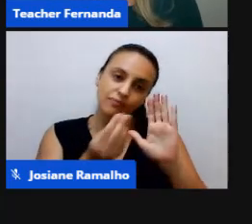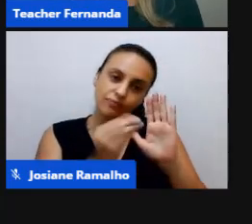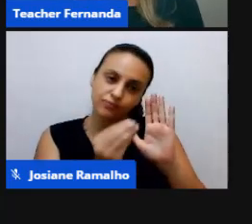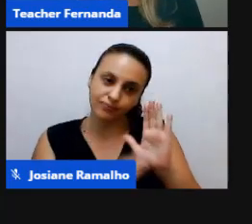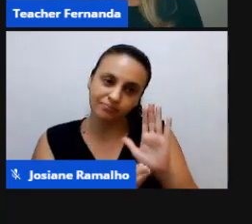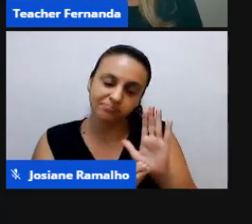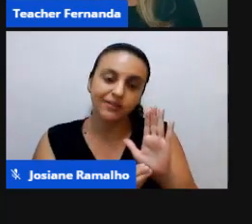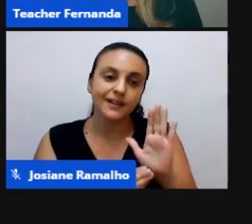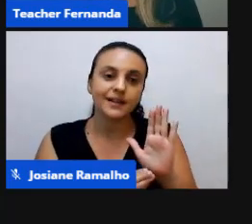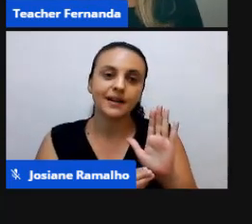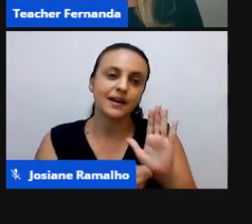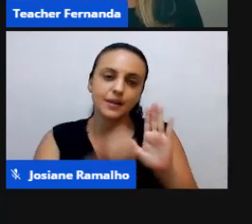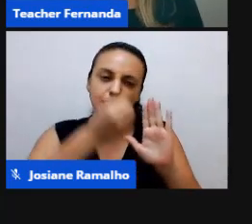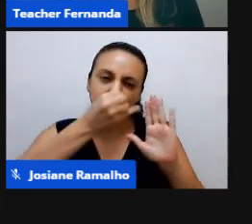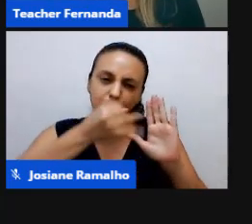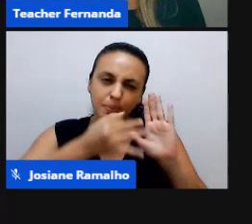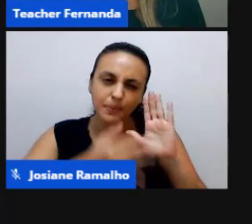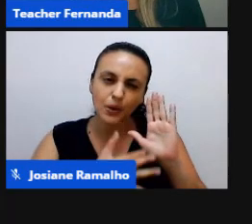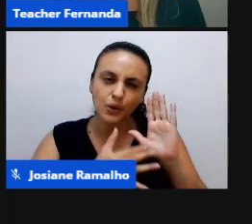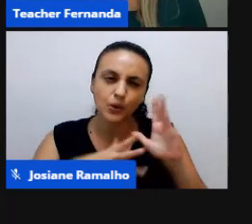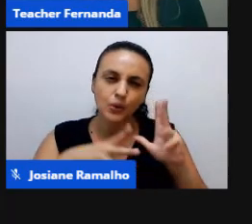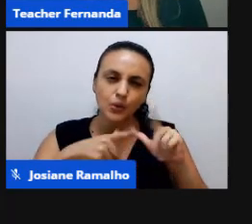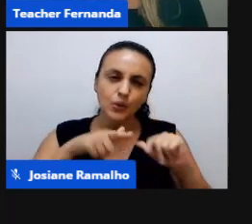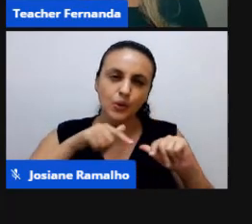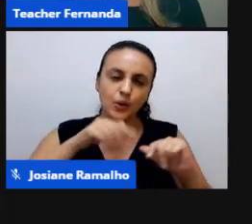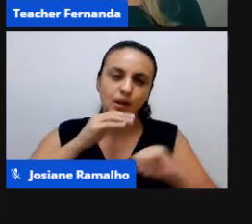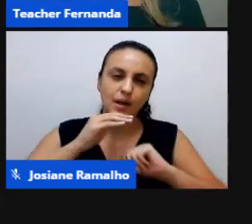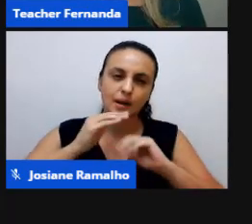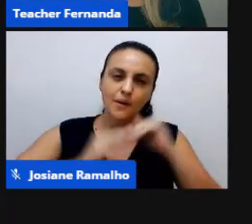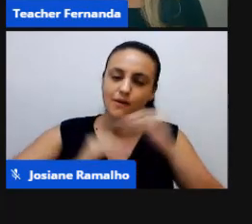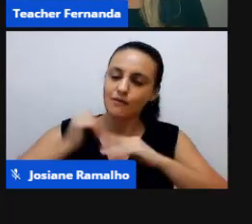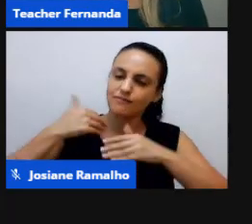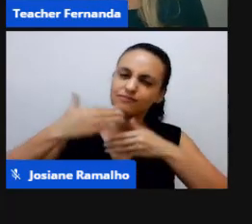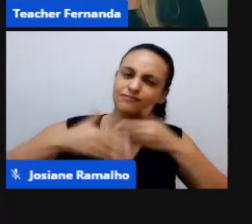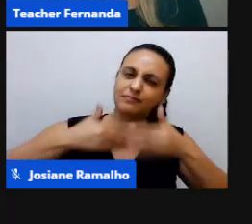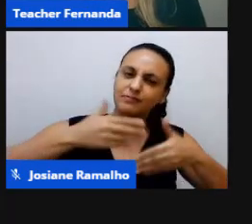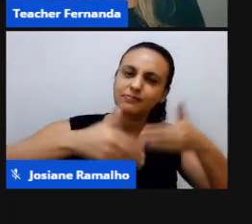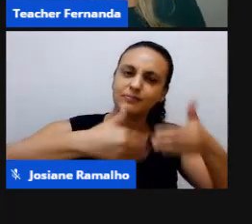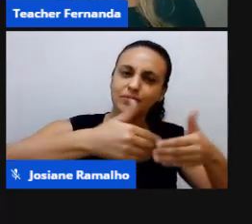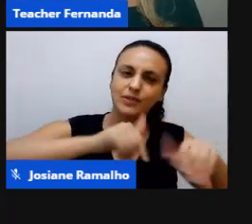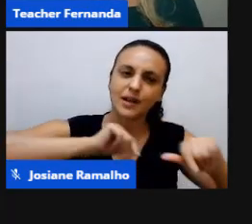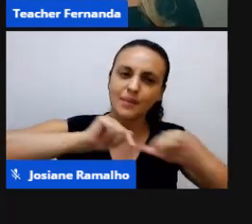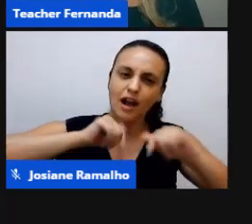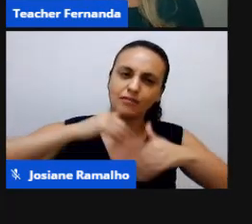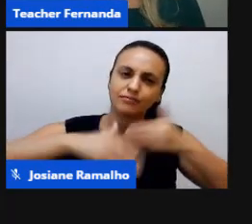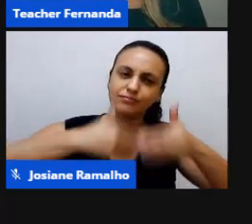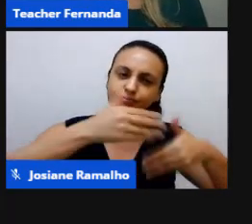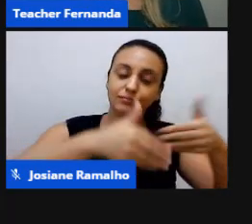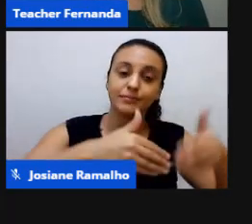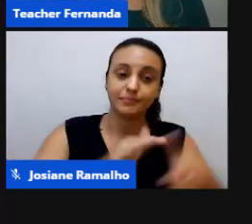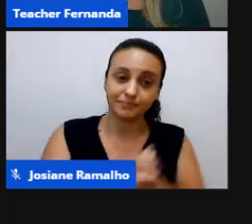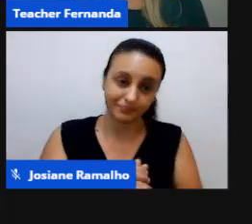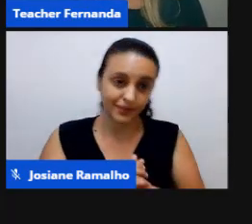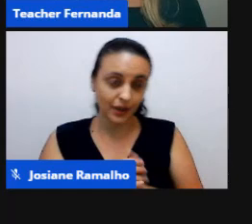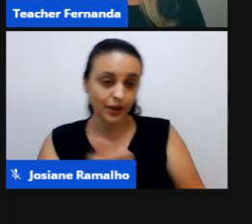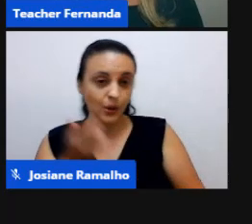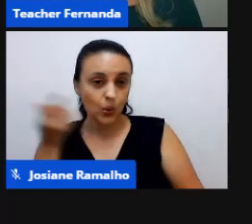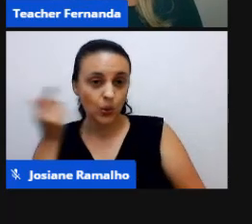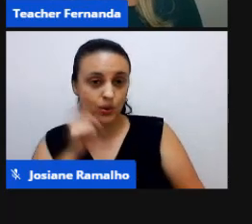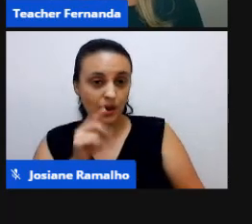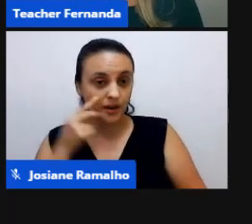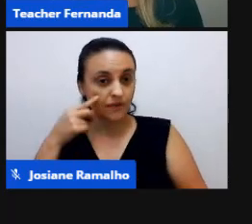então você pode criar uma ideia com seus próprios alunos. Então, se você tiver acesso agora ao QR Code, você pode